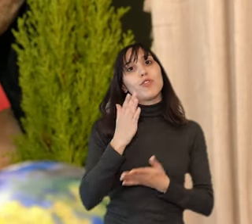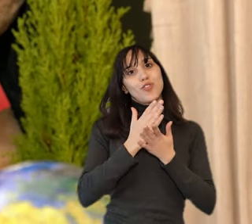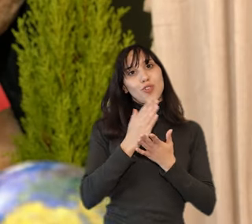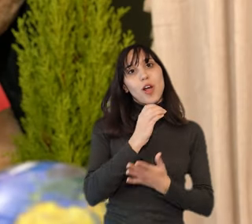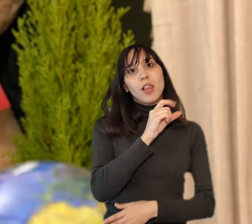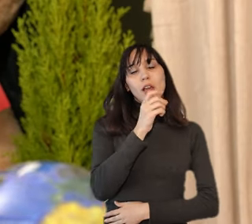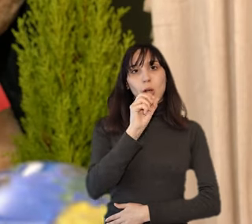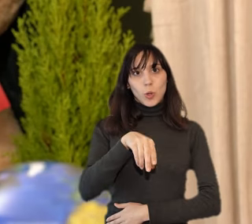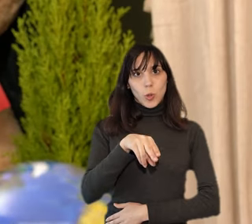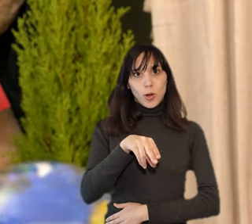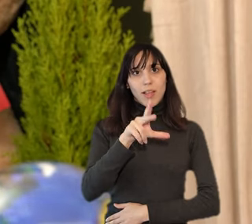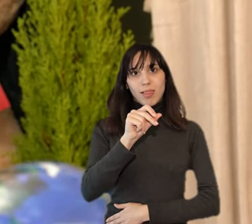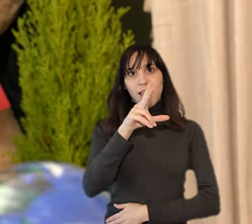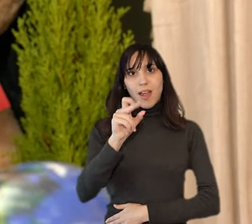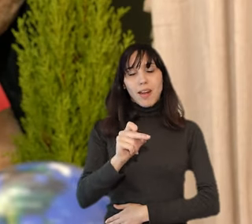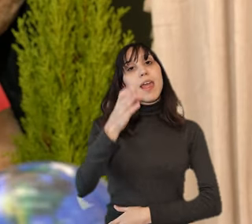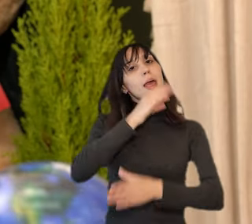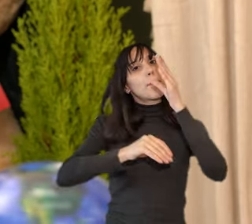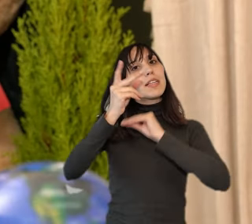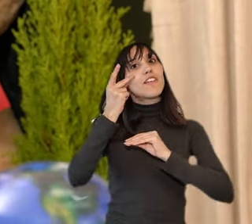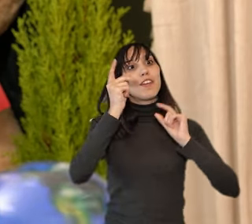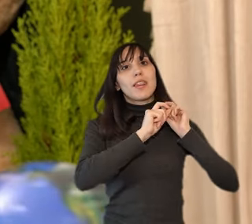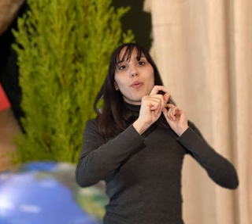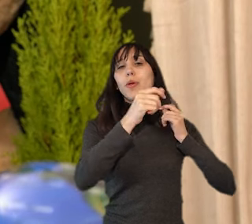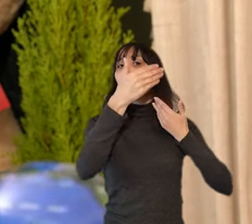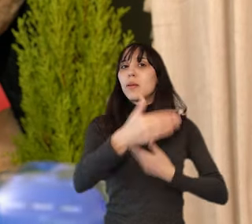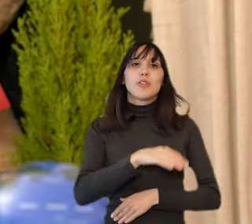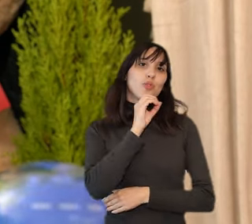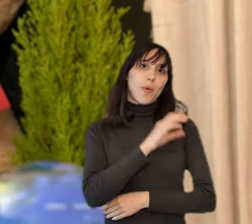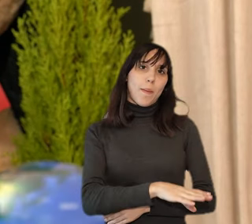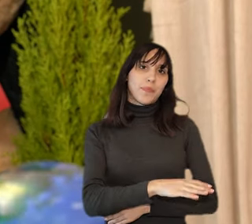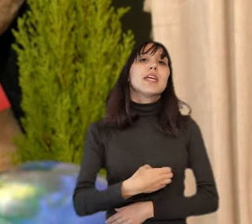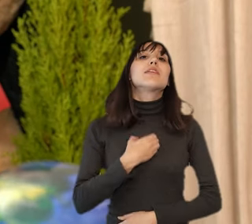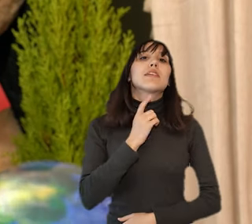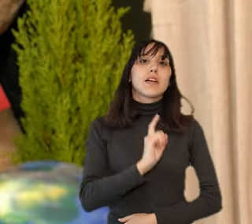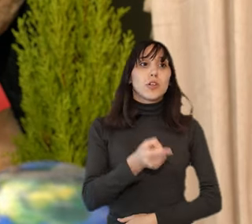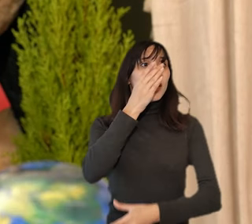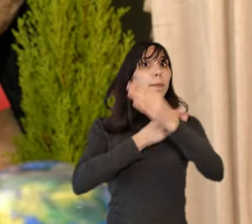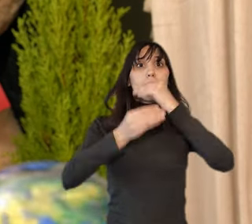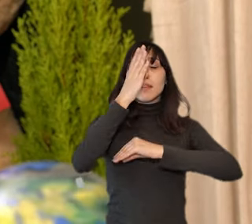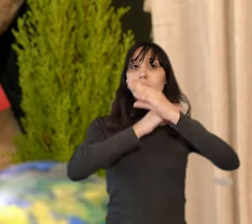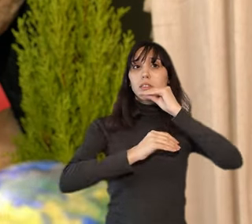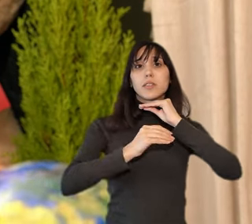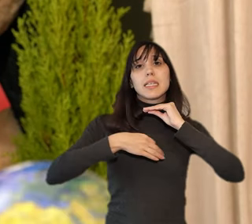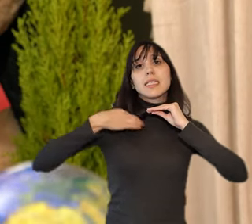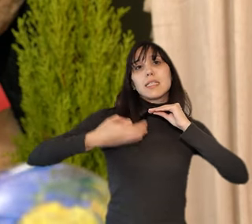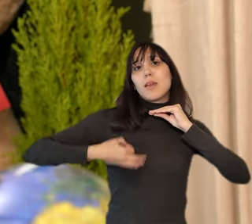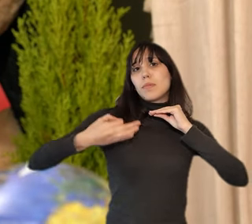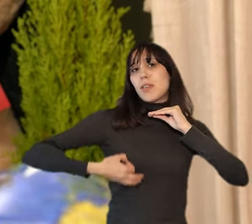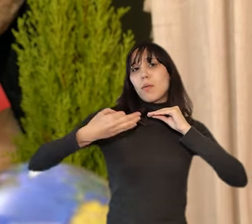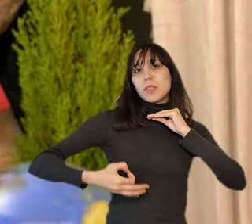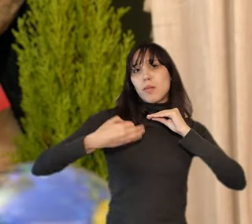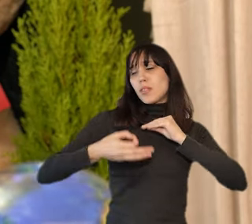permite essa aprendizagem ao longo da vida e sem Limites não é o que que isto quer dizer a aprendizagem acontece em todo o lado